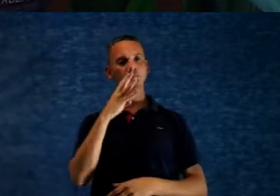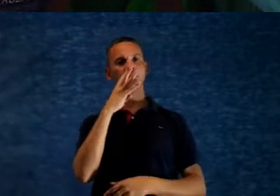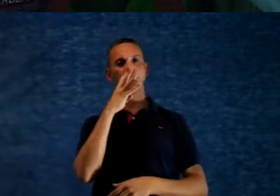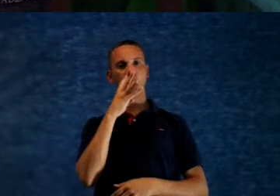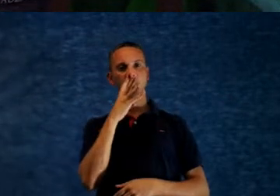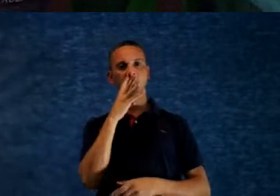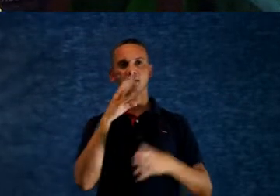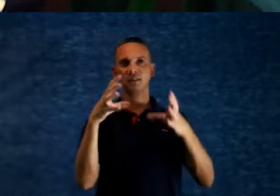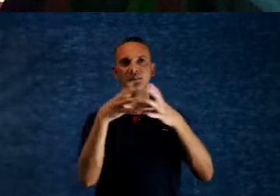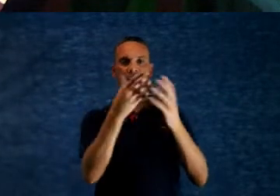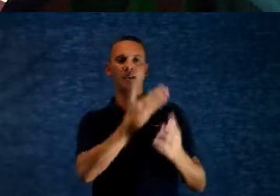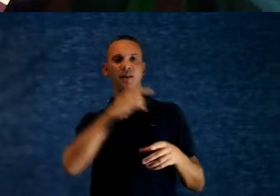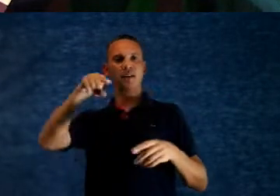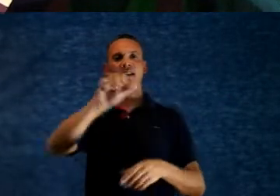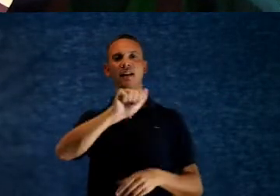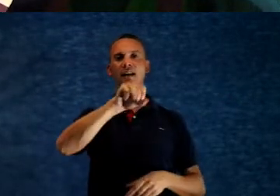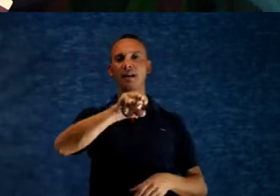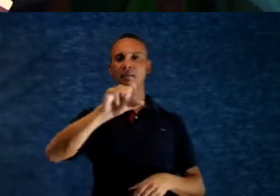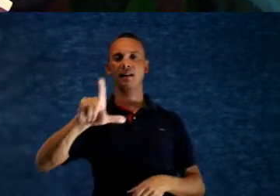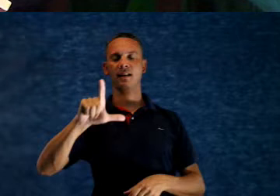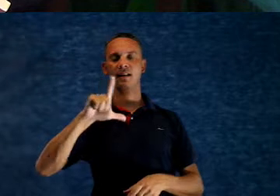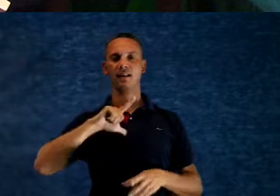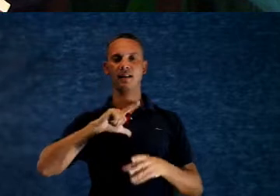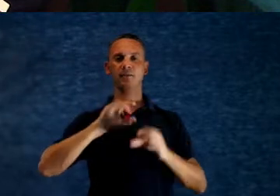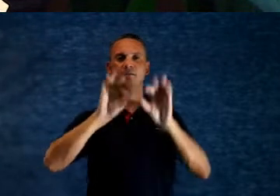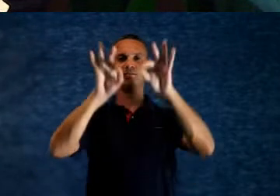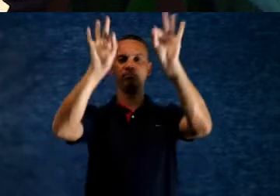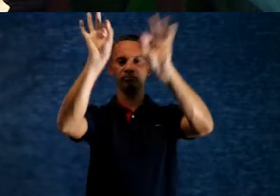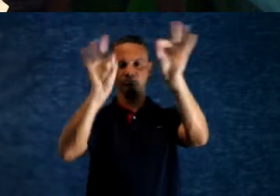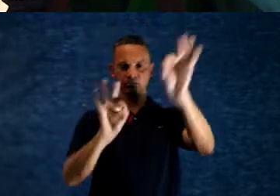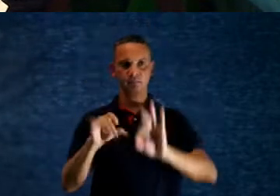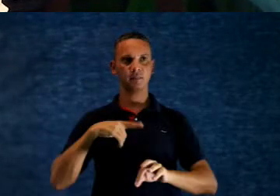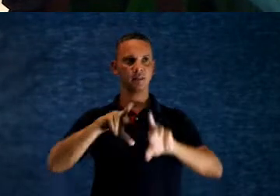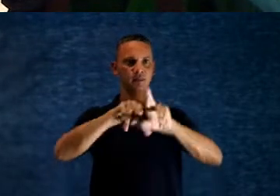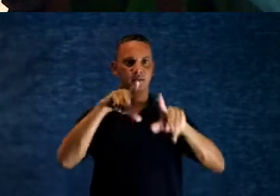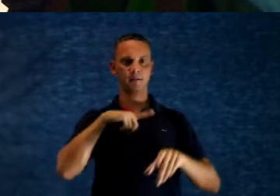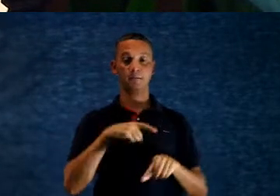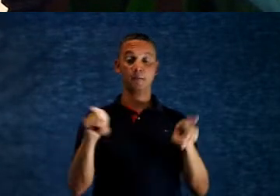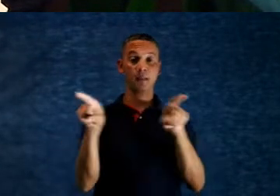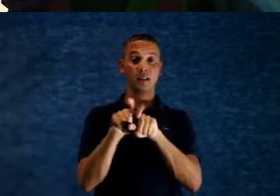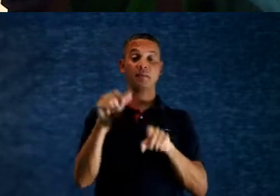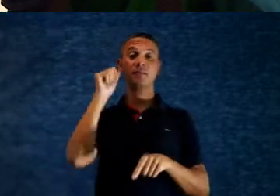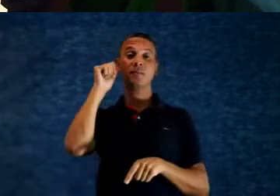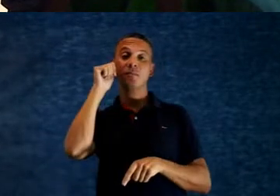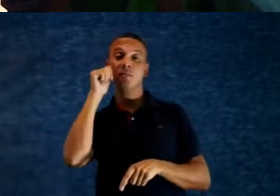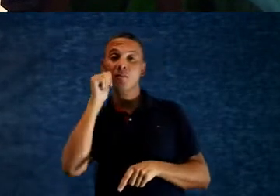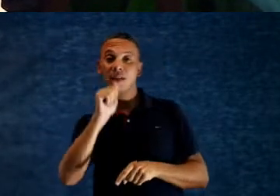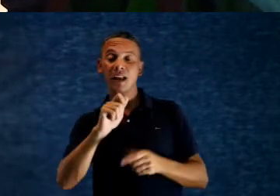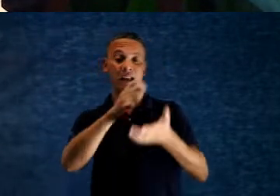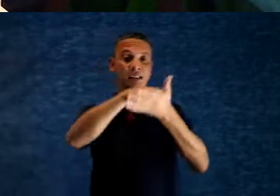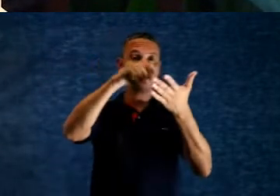Academia Mineira de Letras, onde preenche destacado papel. Debruça-se sobre as mulheres